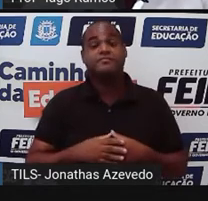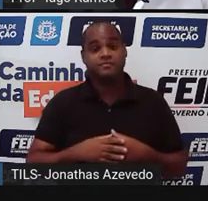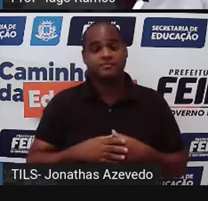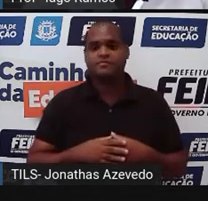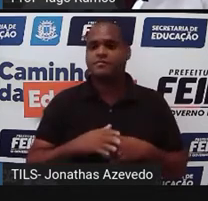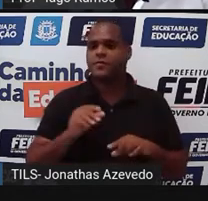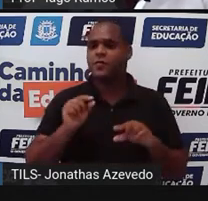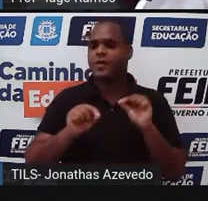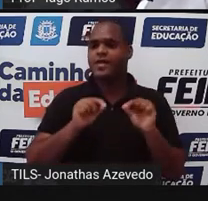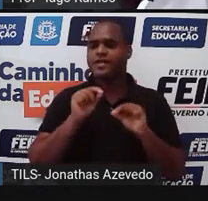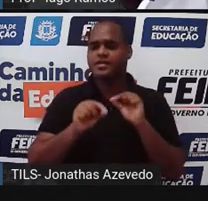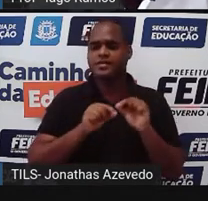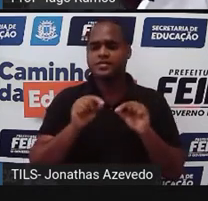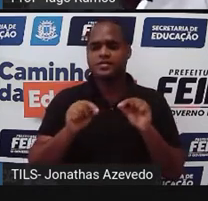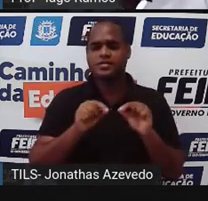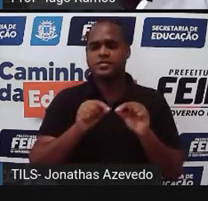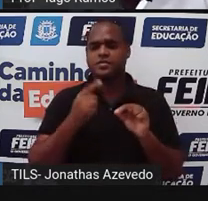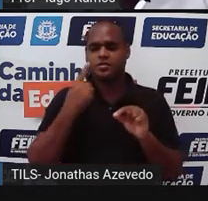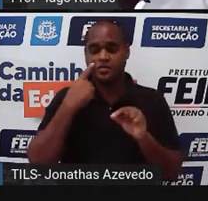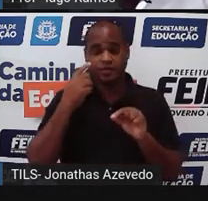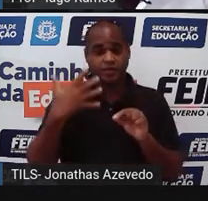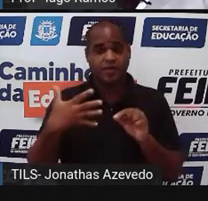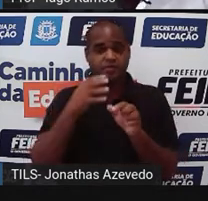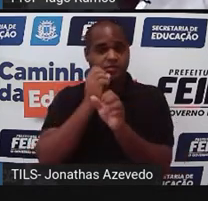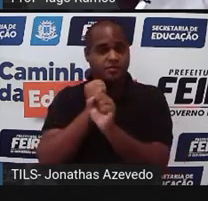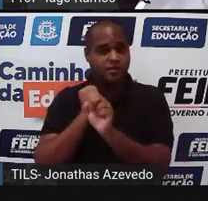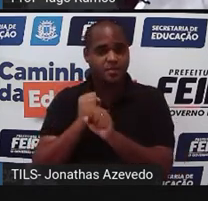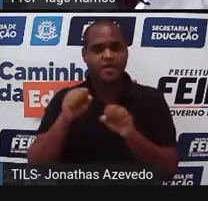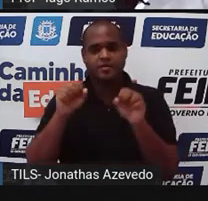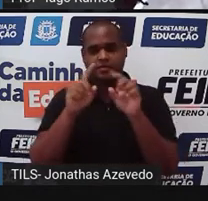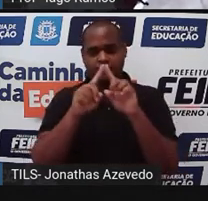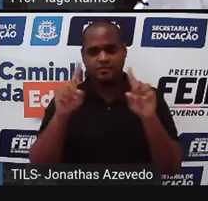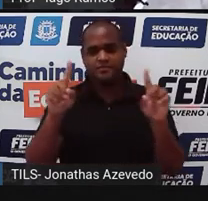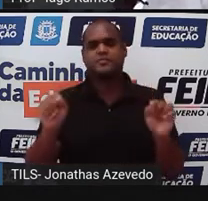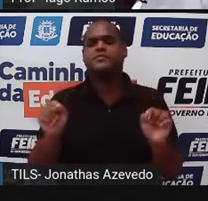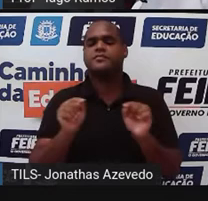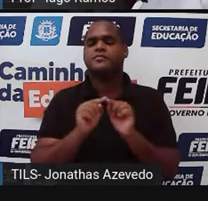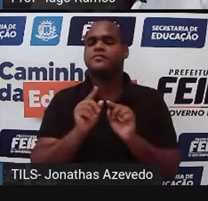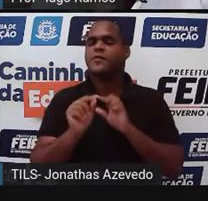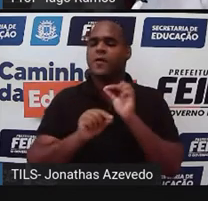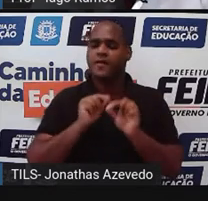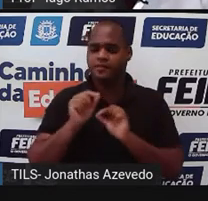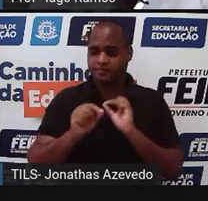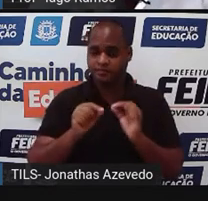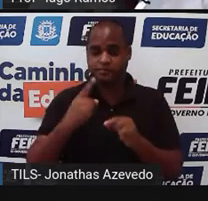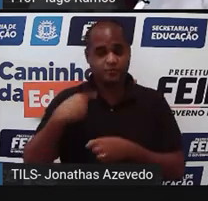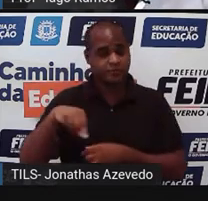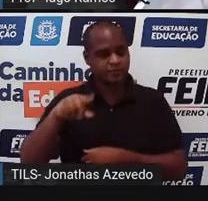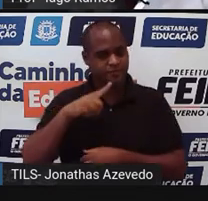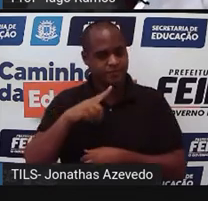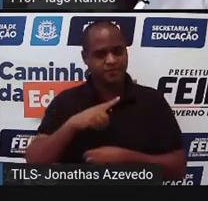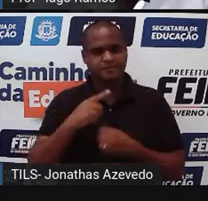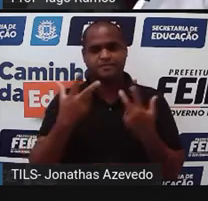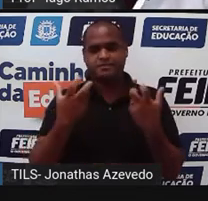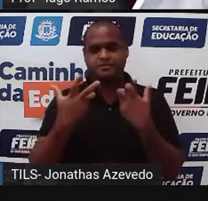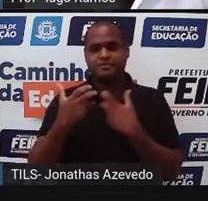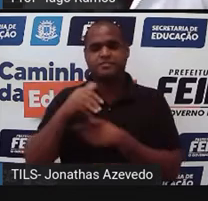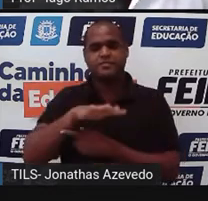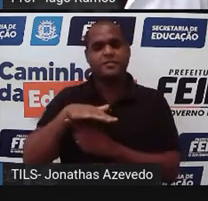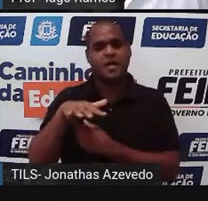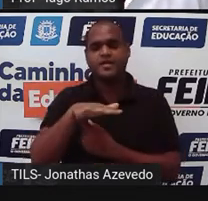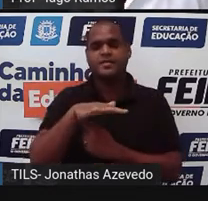bom e o que é que a gente já viu de cálculo de área até aqui a gente viu a área